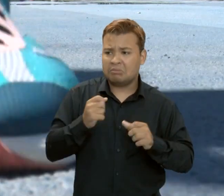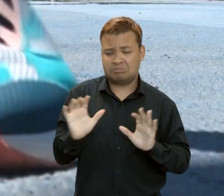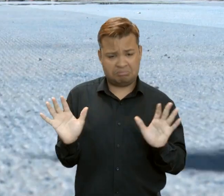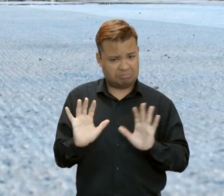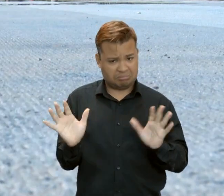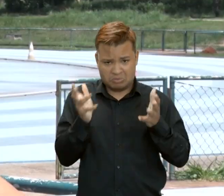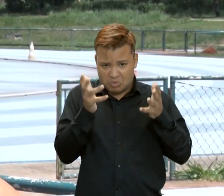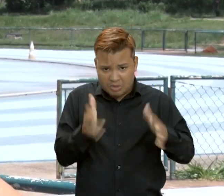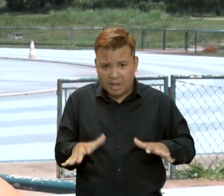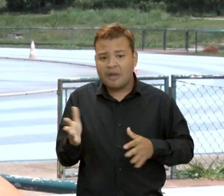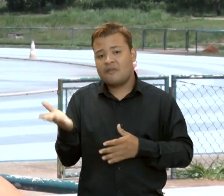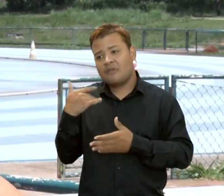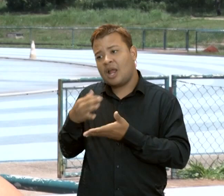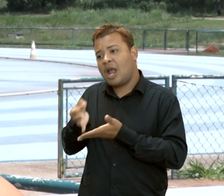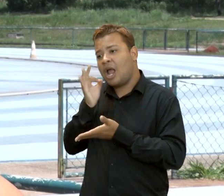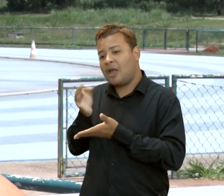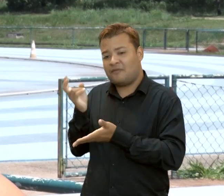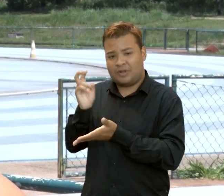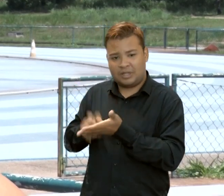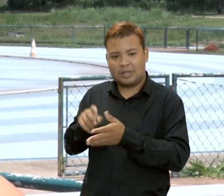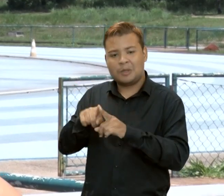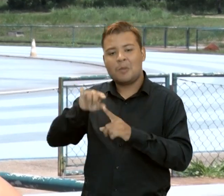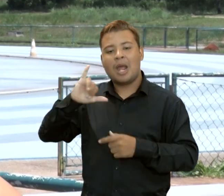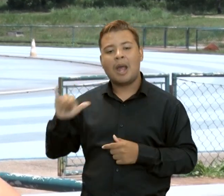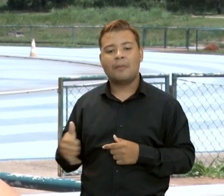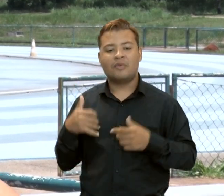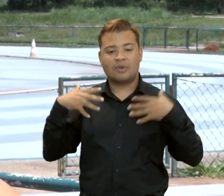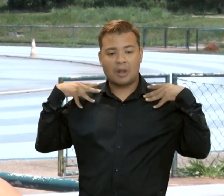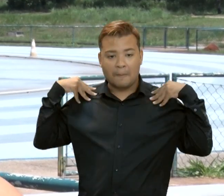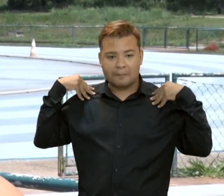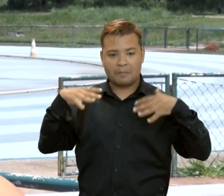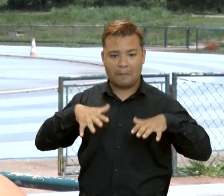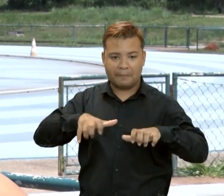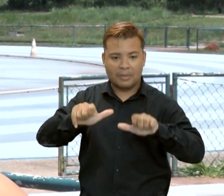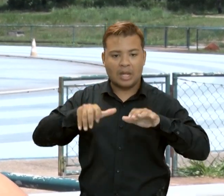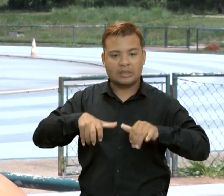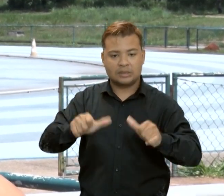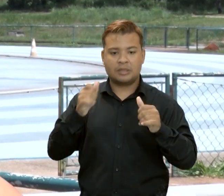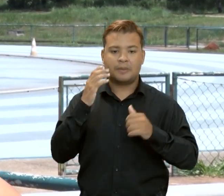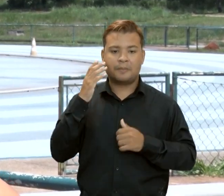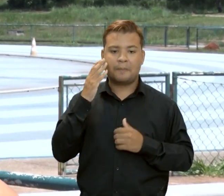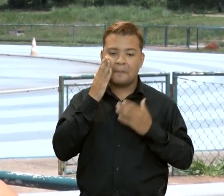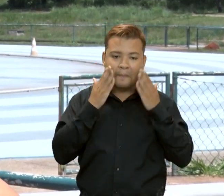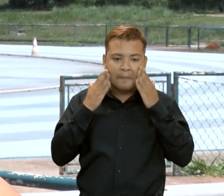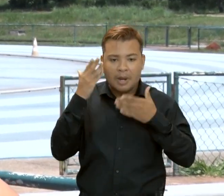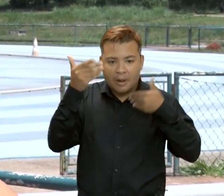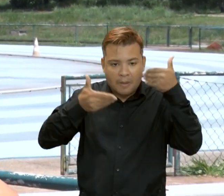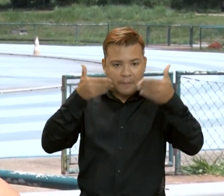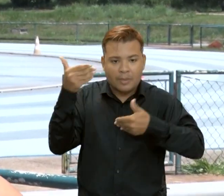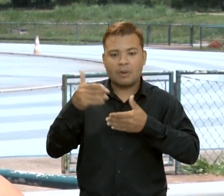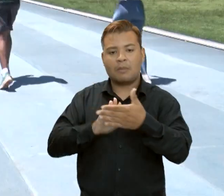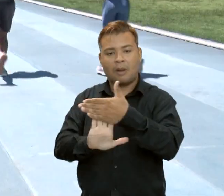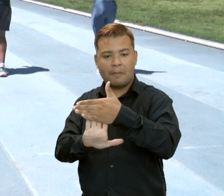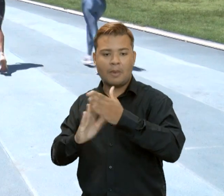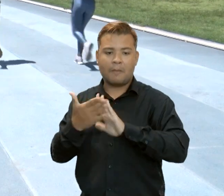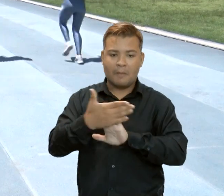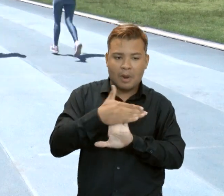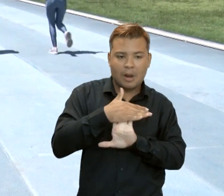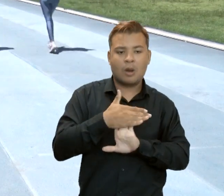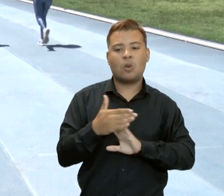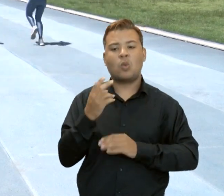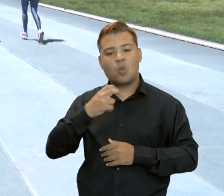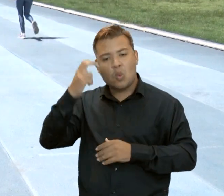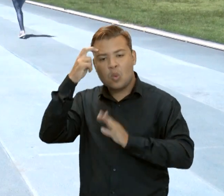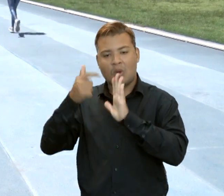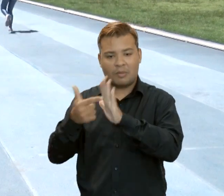com a gente e desfrutar dos serviços como massagem autocuidado da pele apresentações culturais alongamento e só